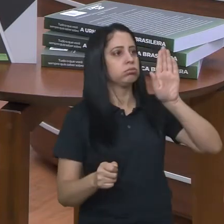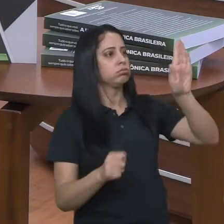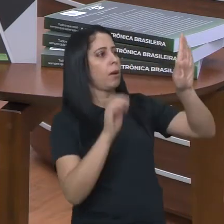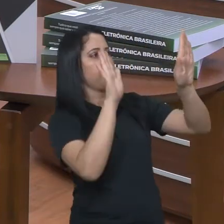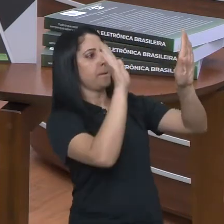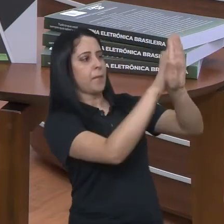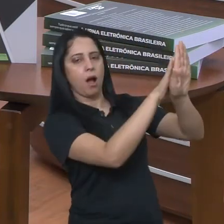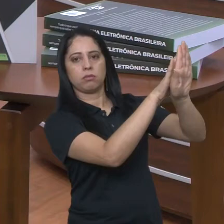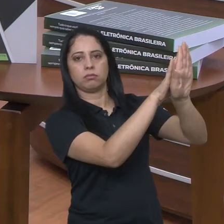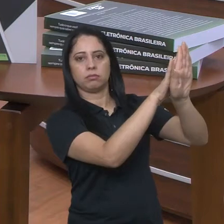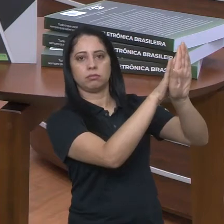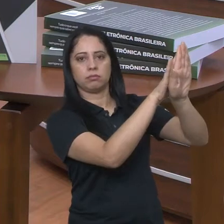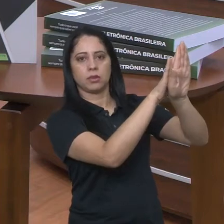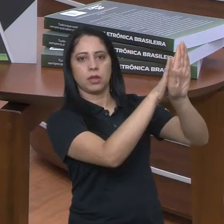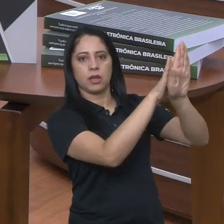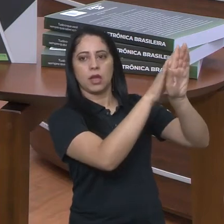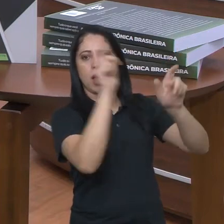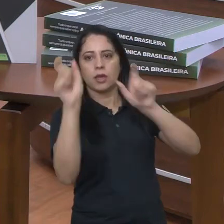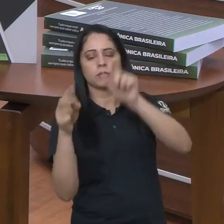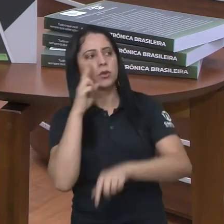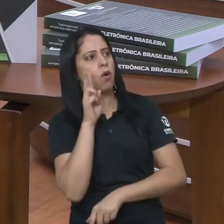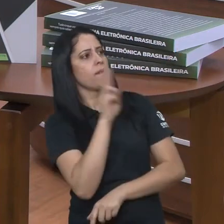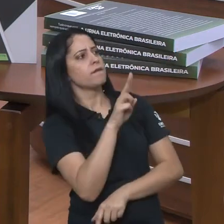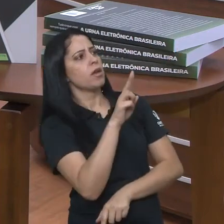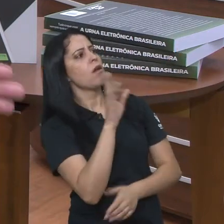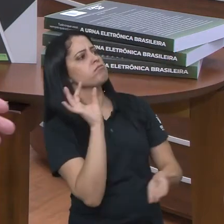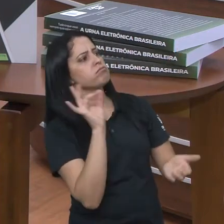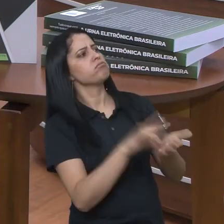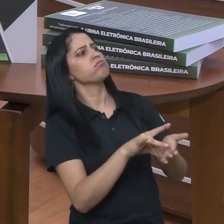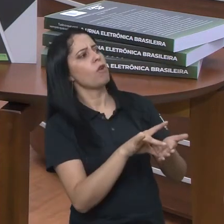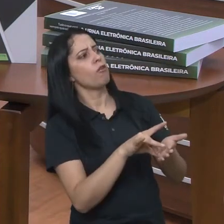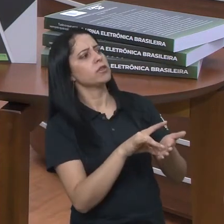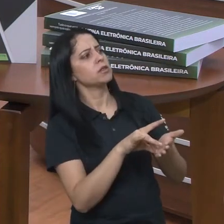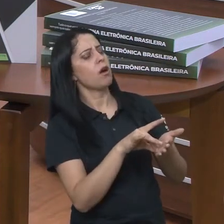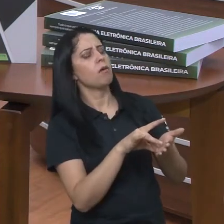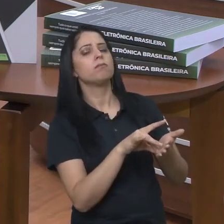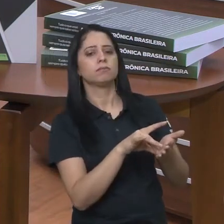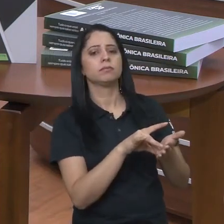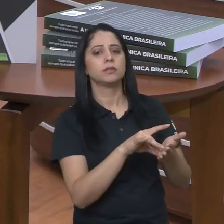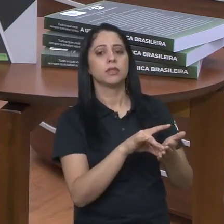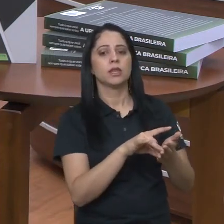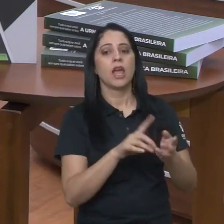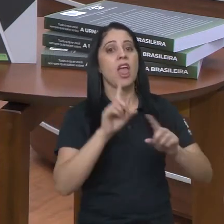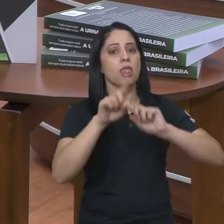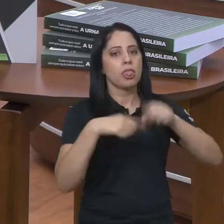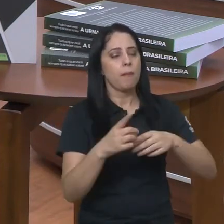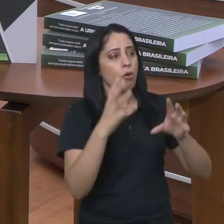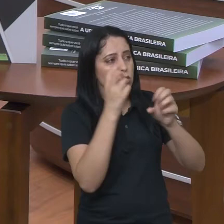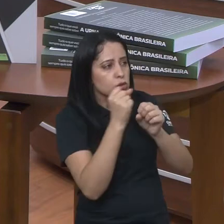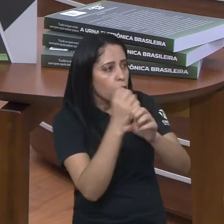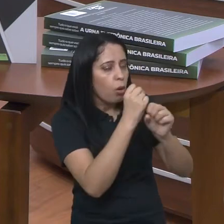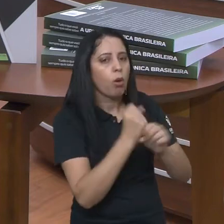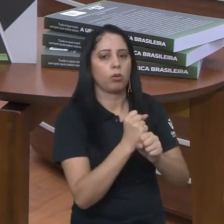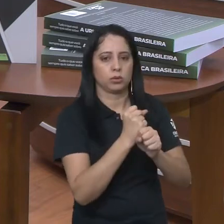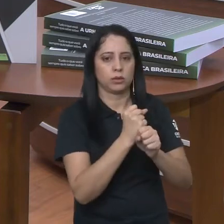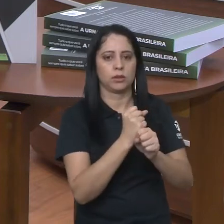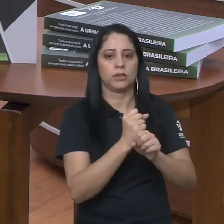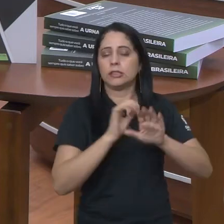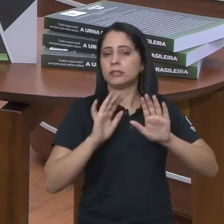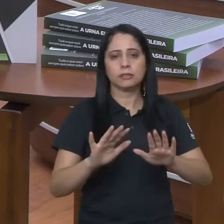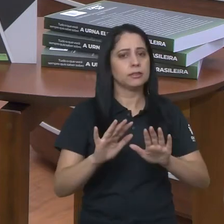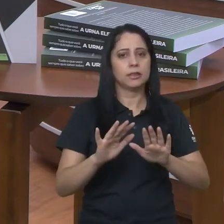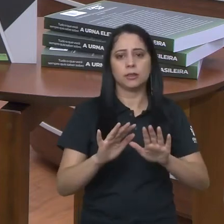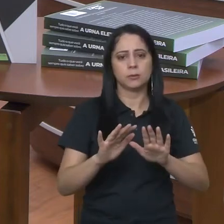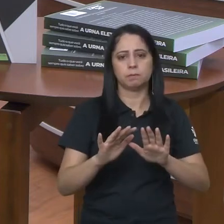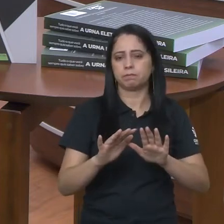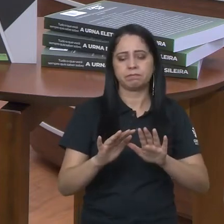locais de votação e os fiscais de partido político, eles recolhem essa informação, levam para a sede dos partidos e eles fazem